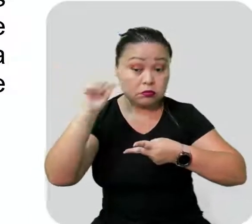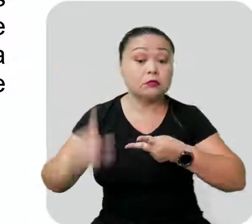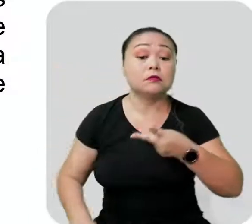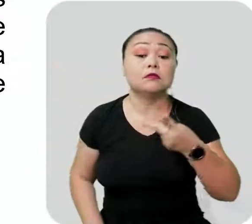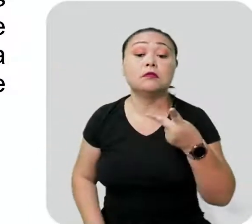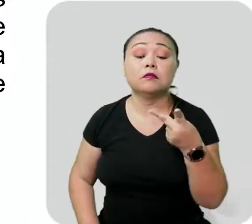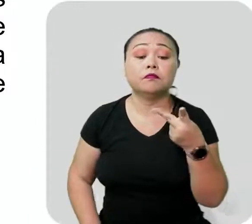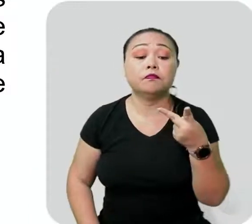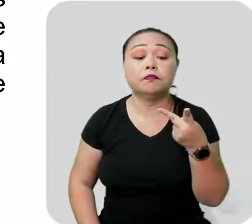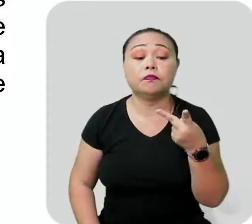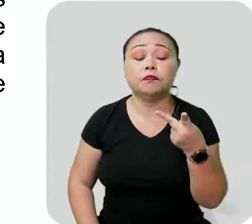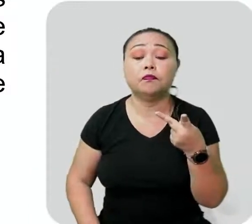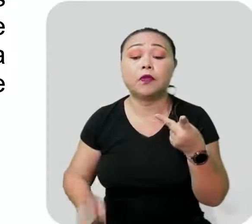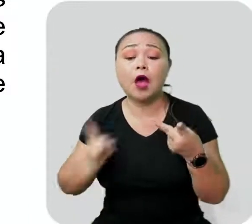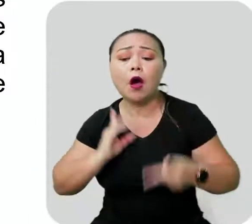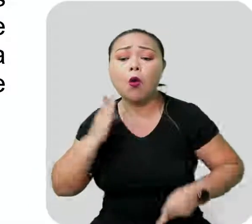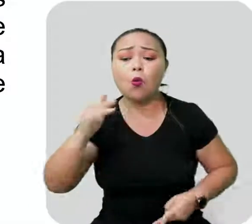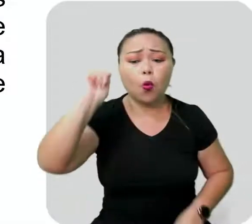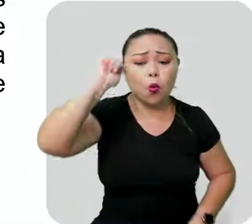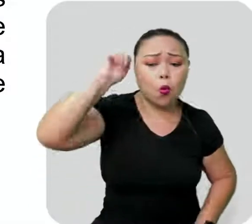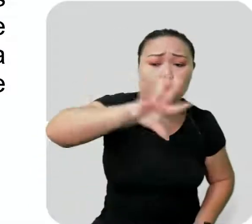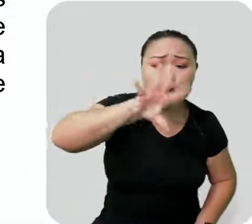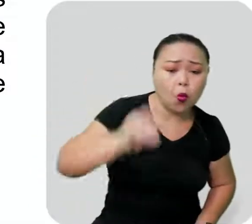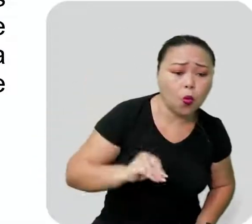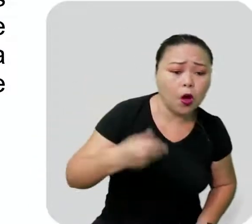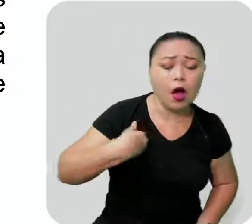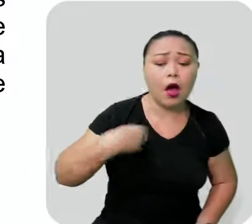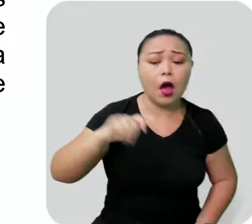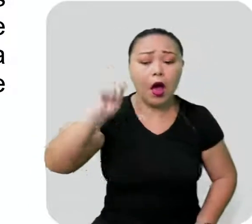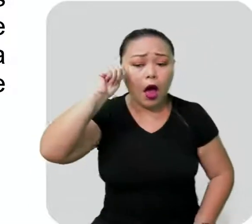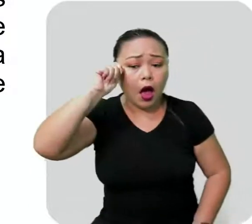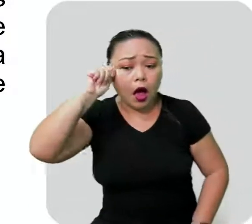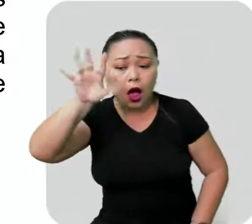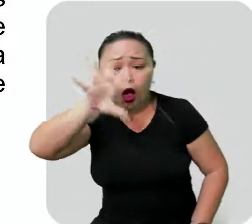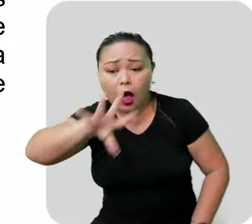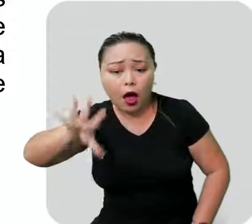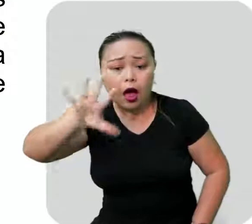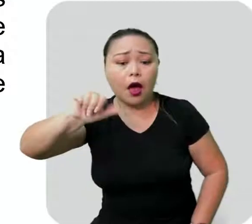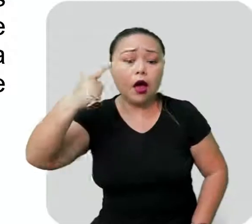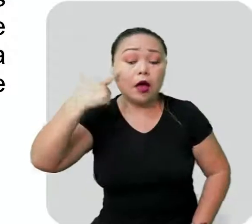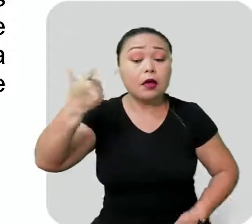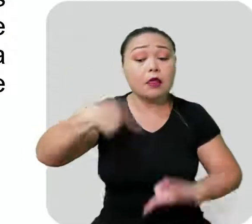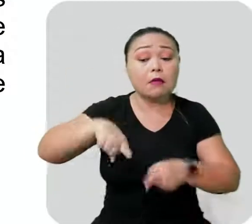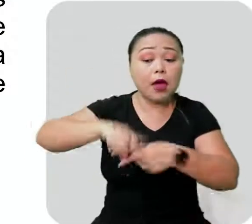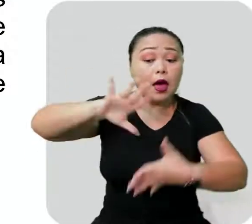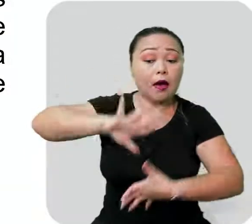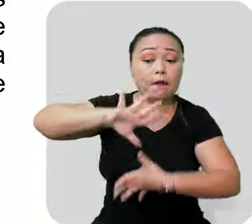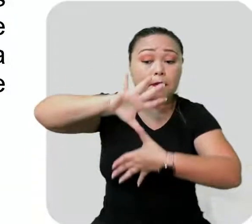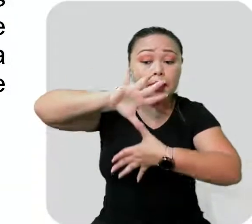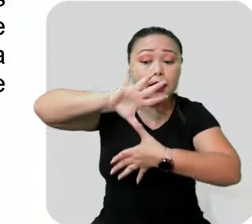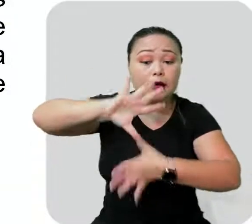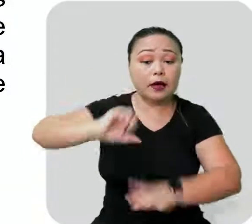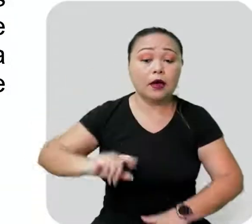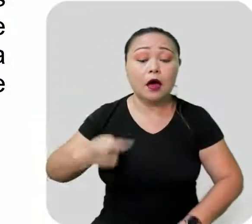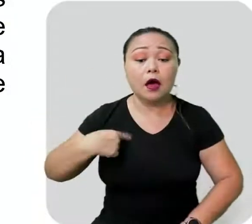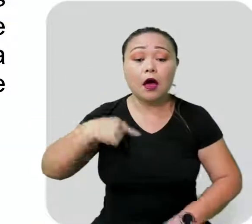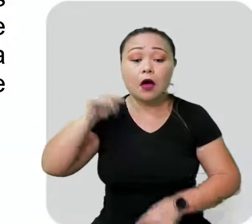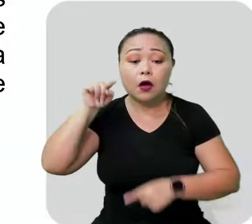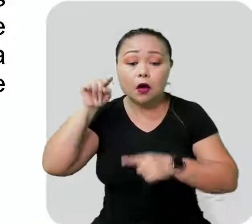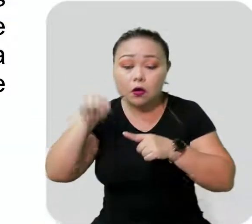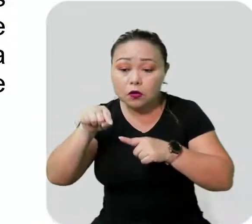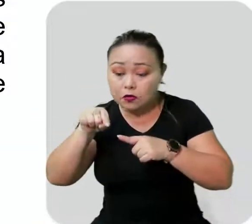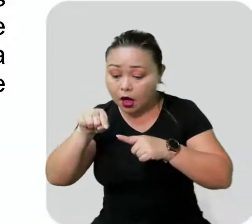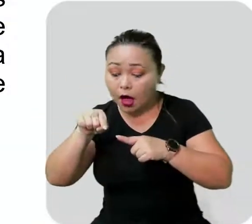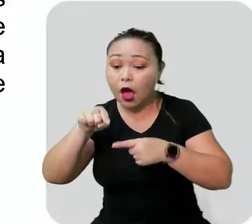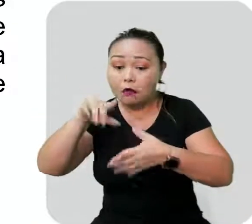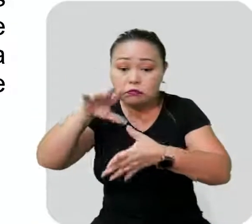Sendo a África a Ásia e também a América o objeto